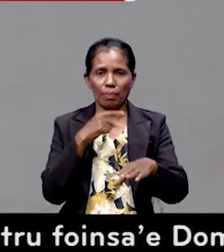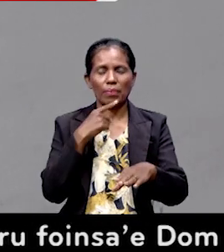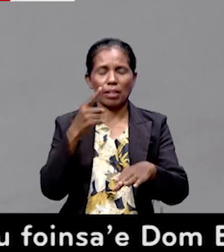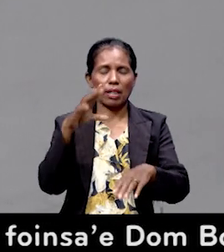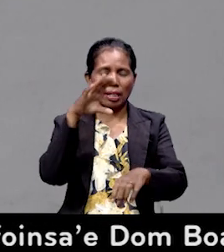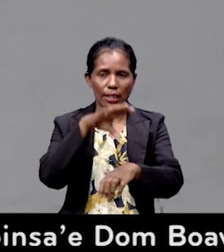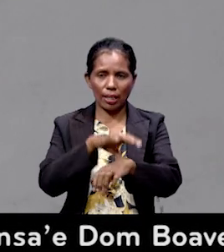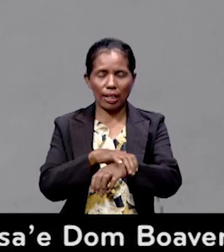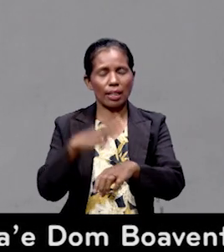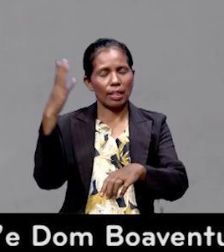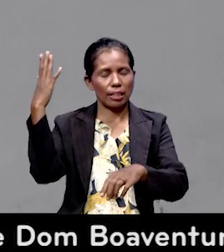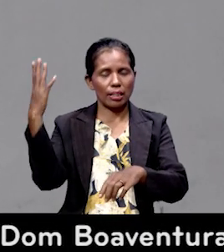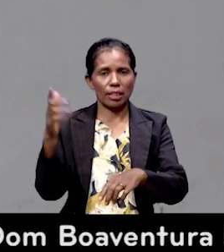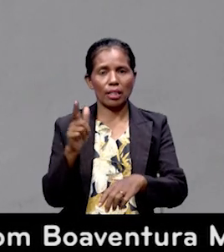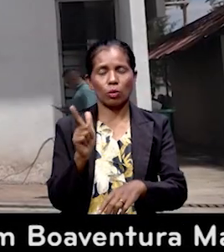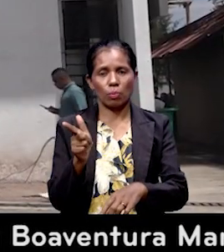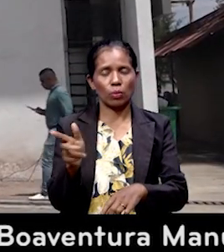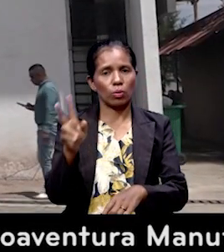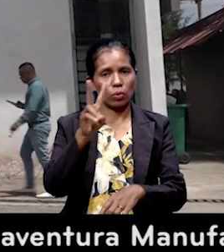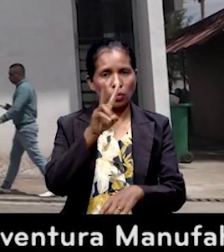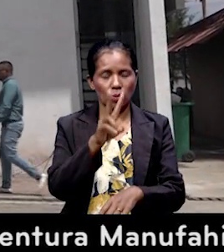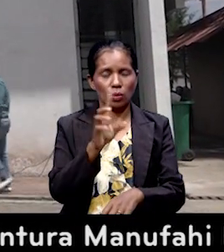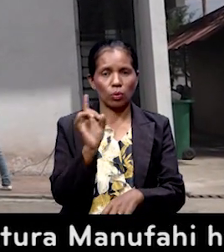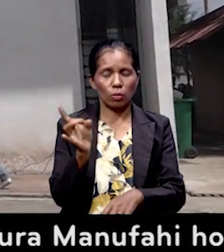detenção Pesig e a Kaikoli, maloca apresenta ba Tribunal